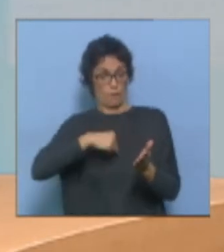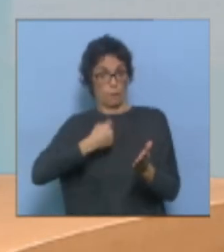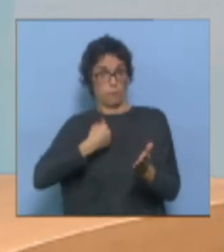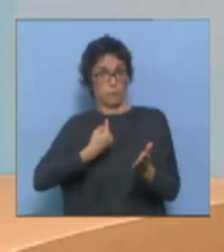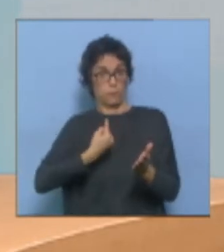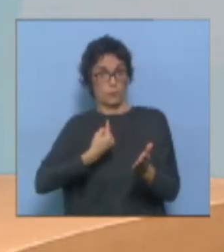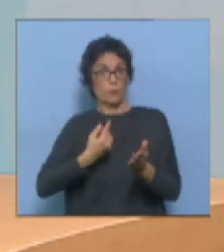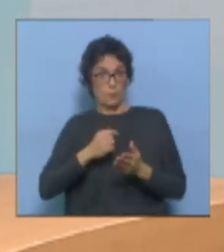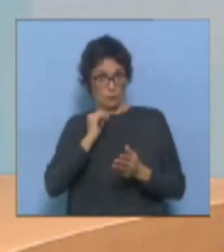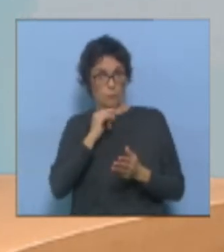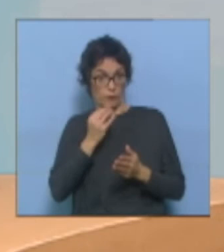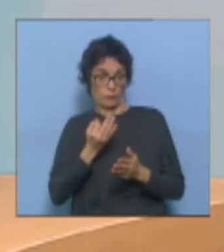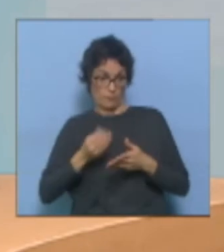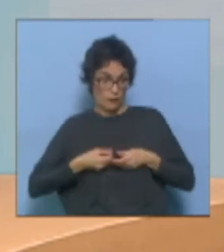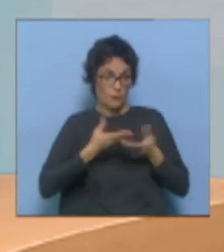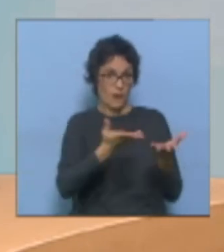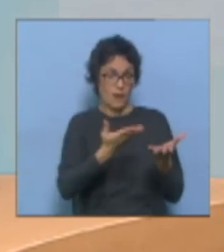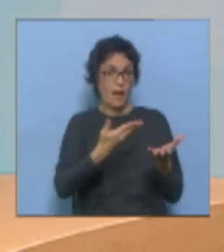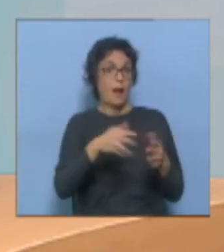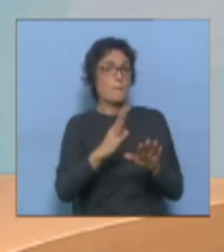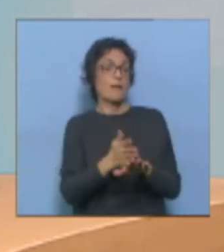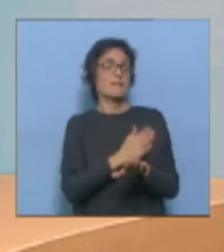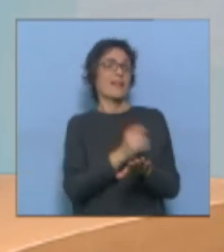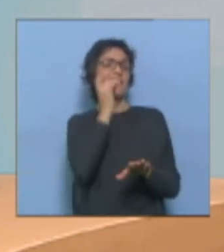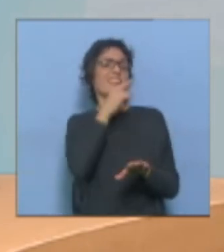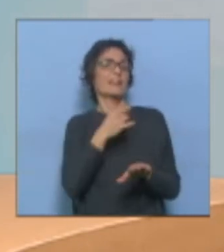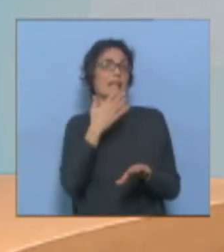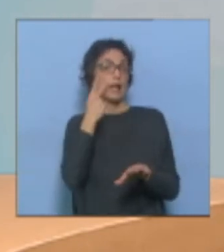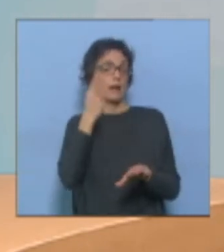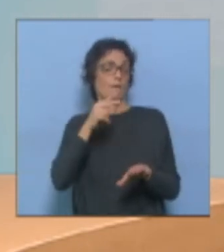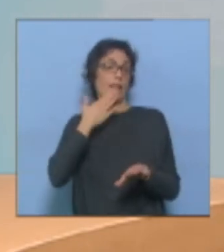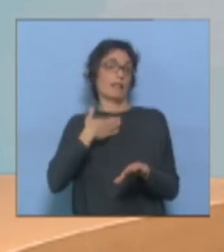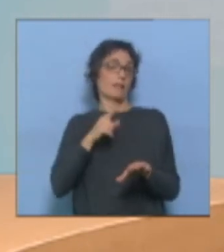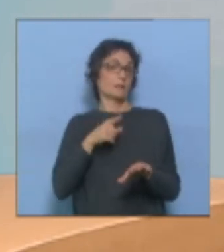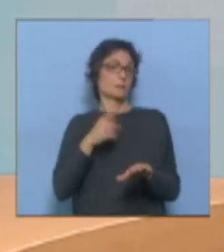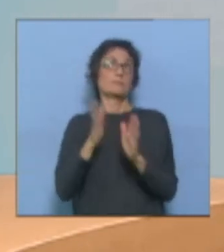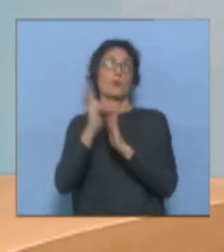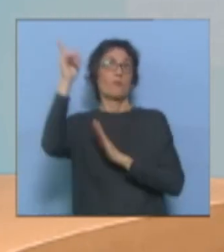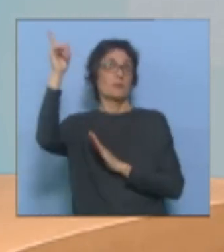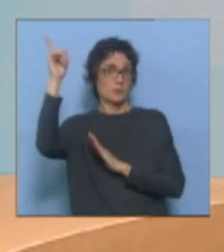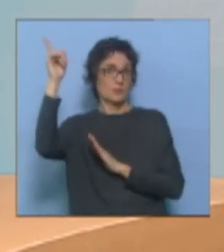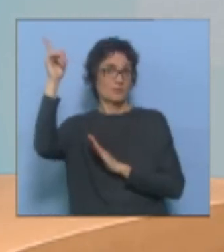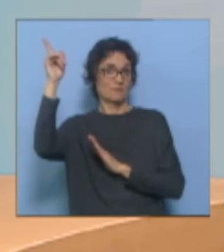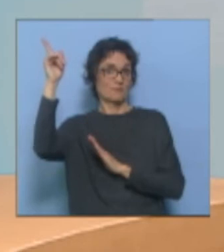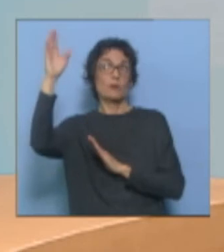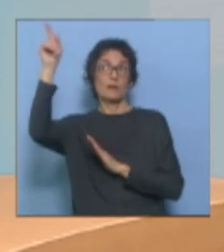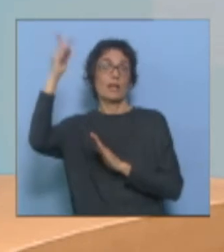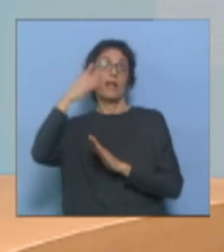envolve nesse processo de doação, de generosidade, de entrega total das nossas vidas. E,